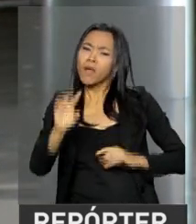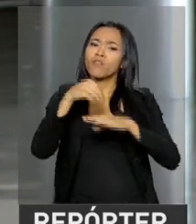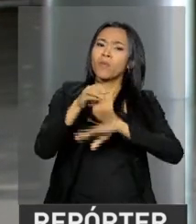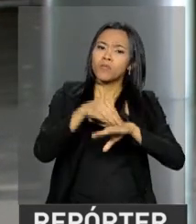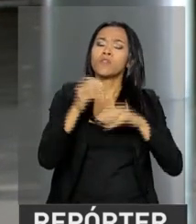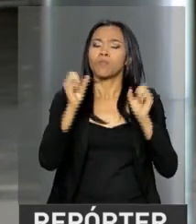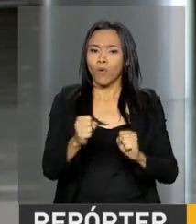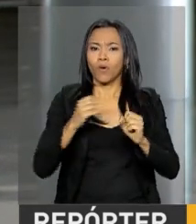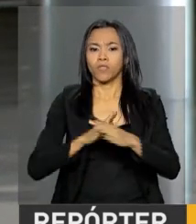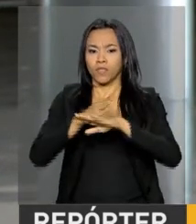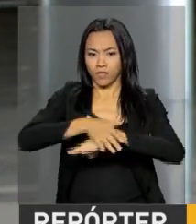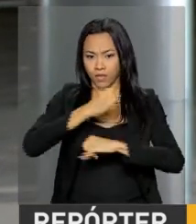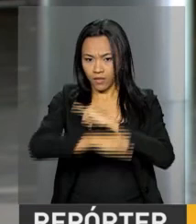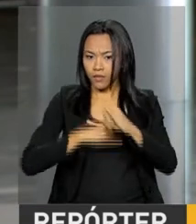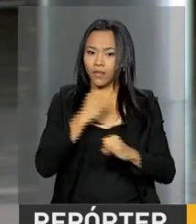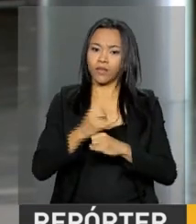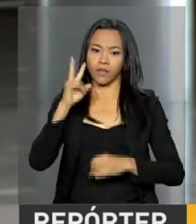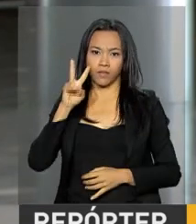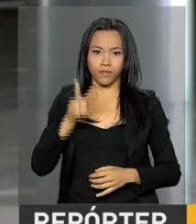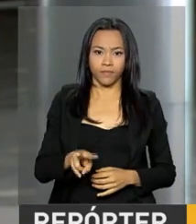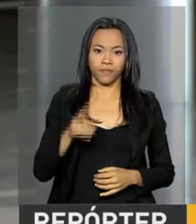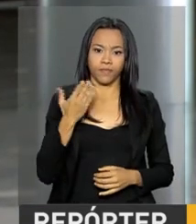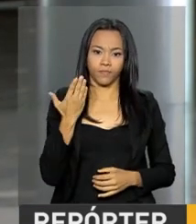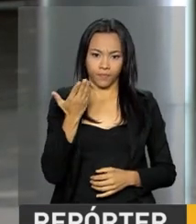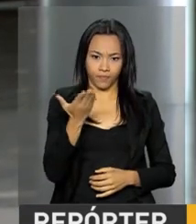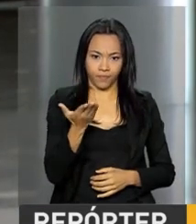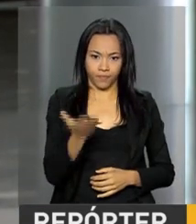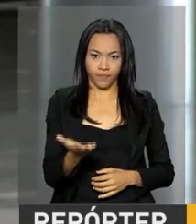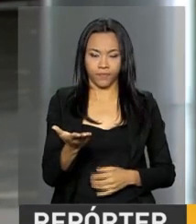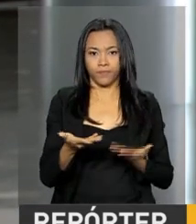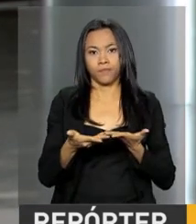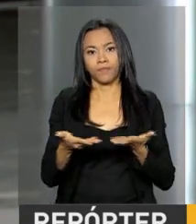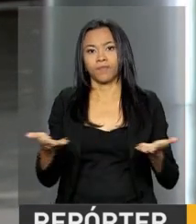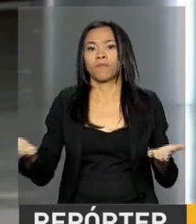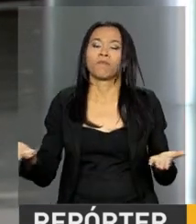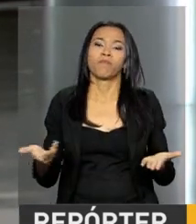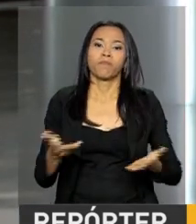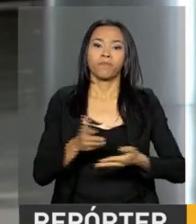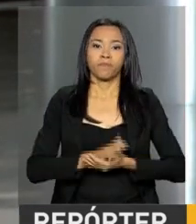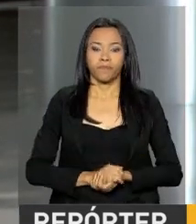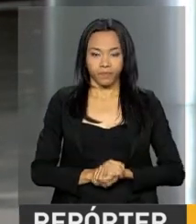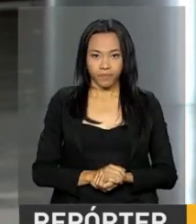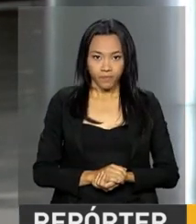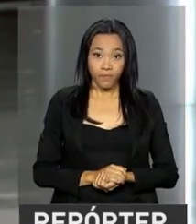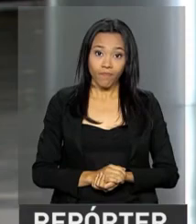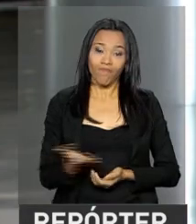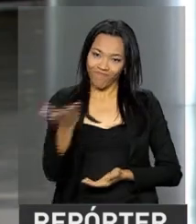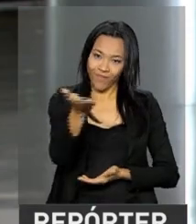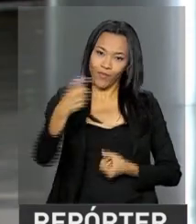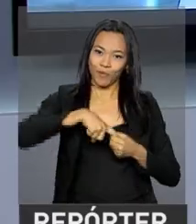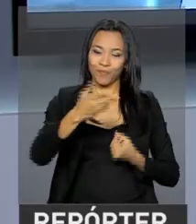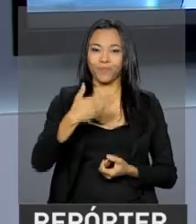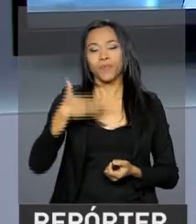podem ser acessadas na internet na página cartão reforma pontos cidades.gov.br carla é com